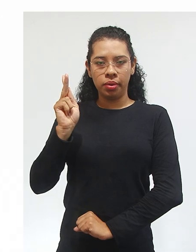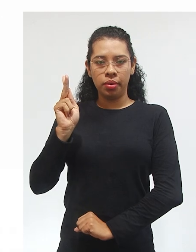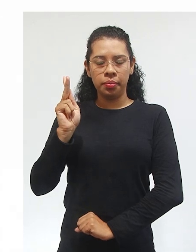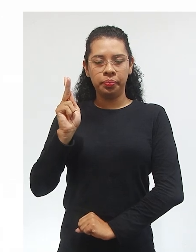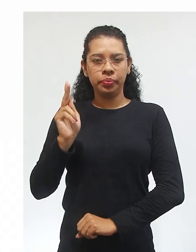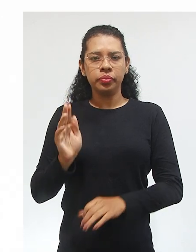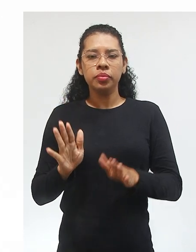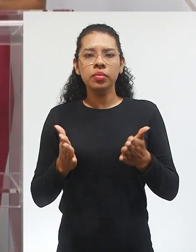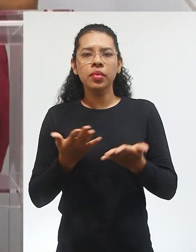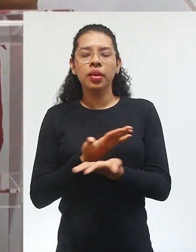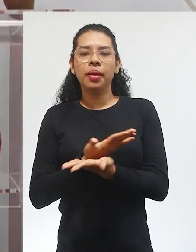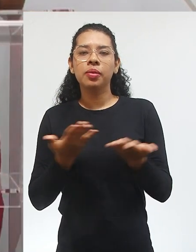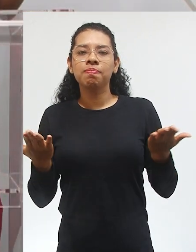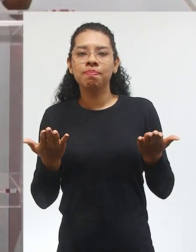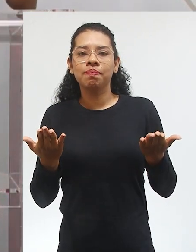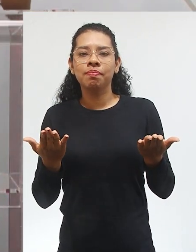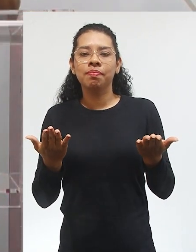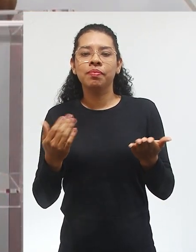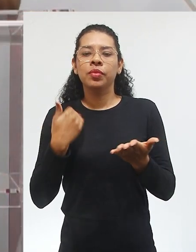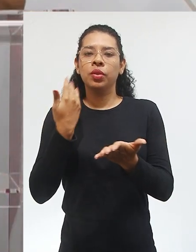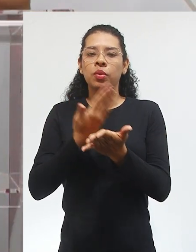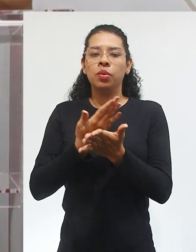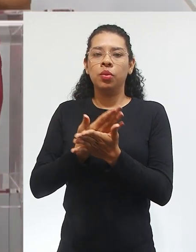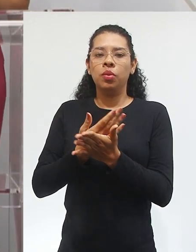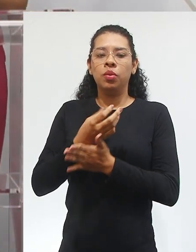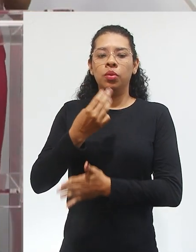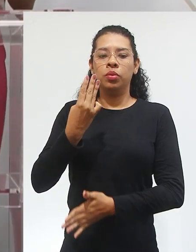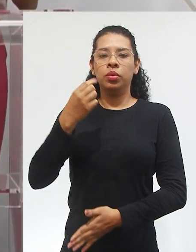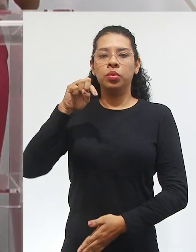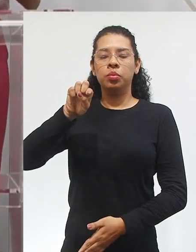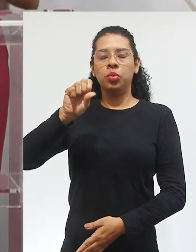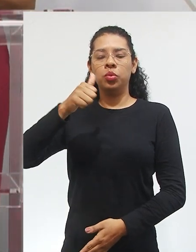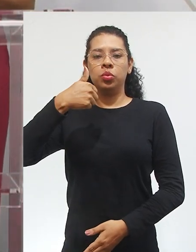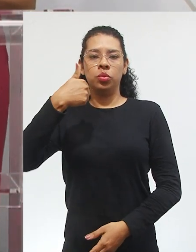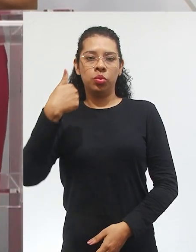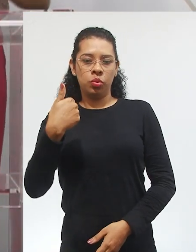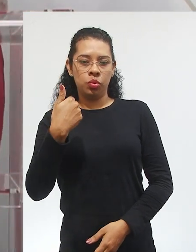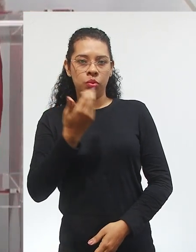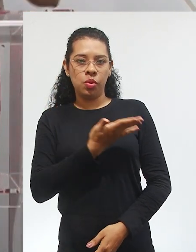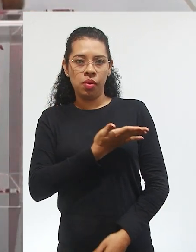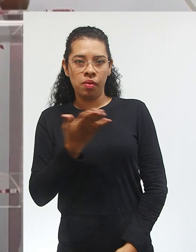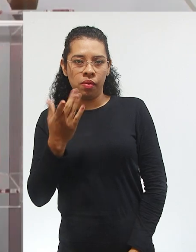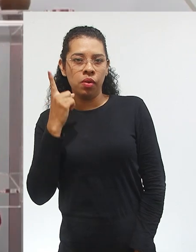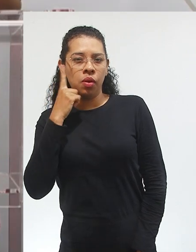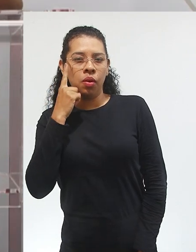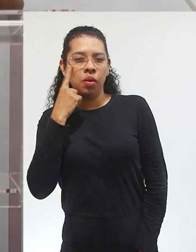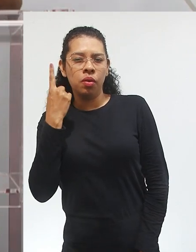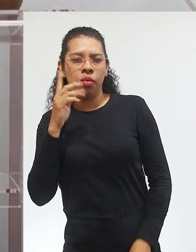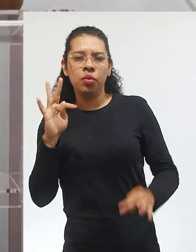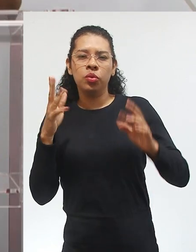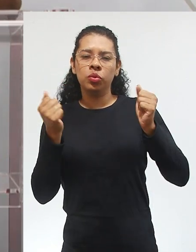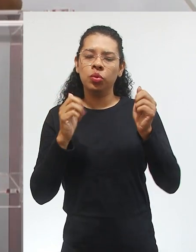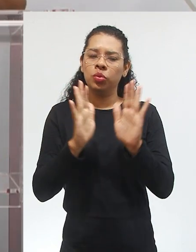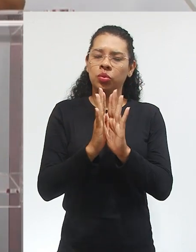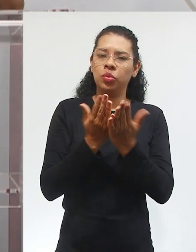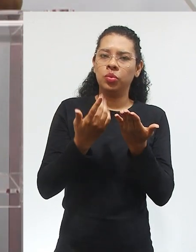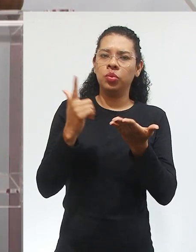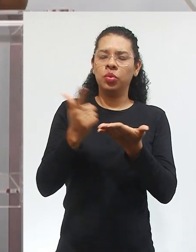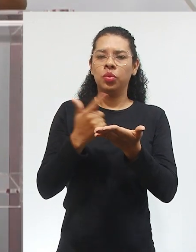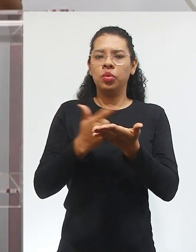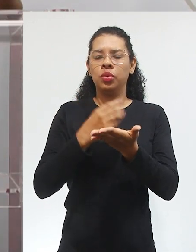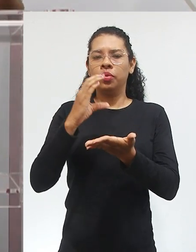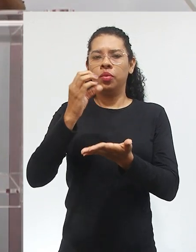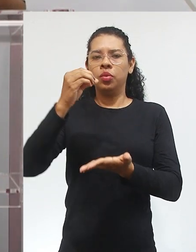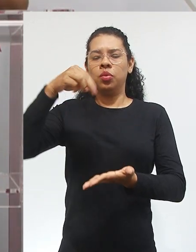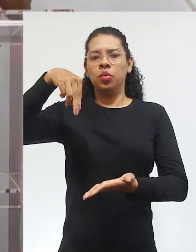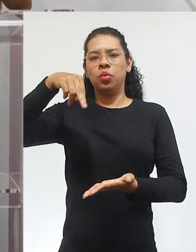Ok. Então, pessoal, nossa aqui é a aula 3.1. Vocês viram aqui os livros contábeis, né? Os principais